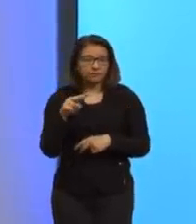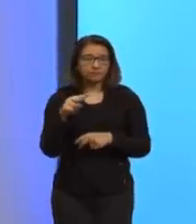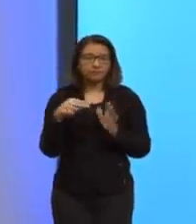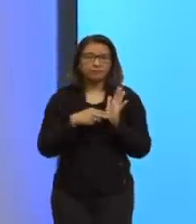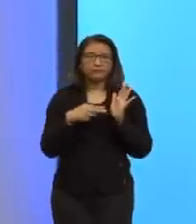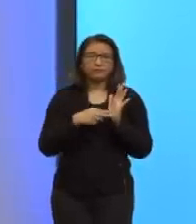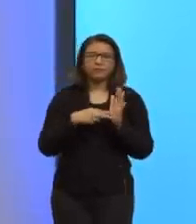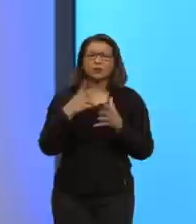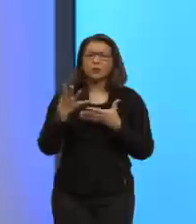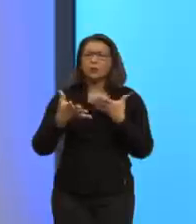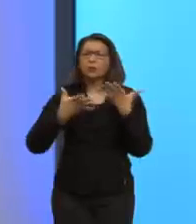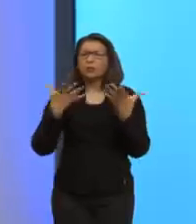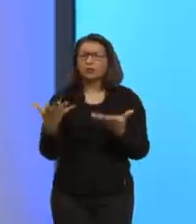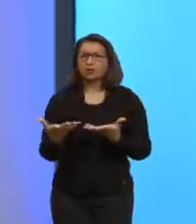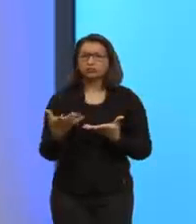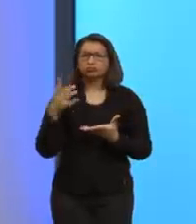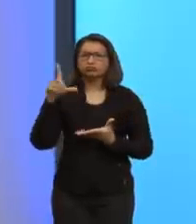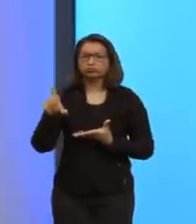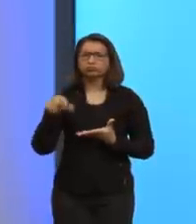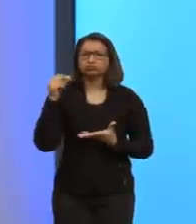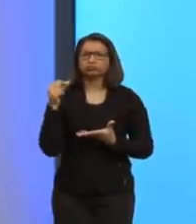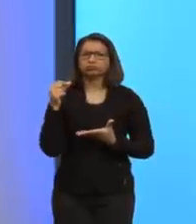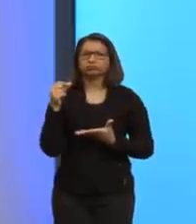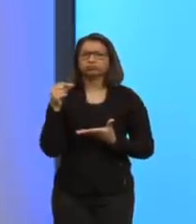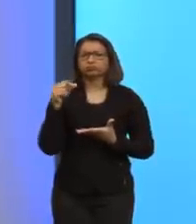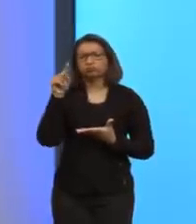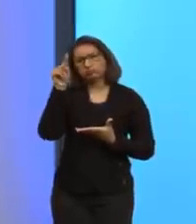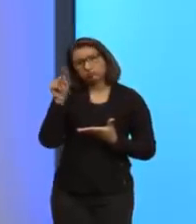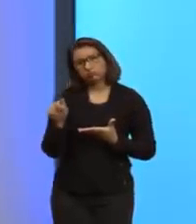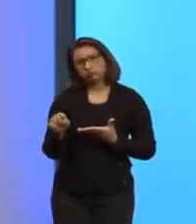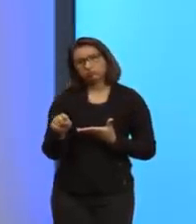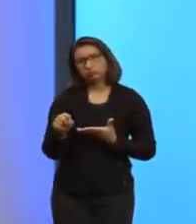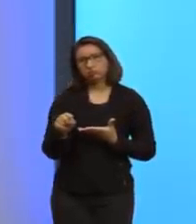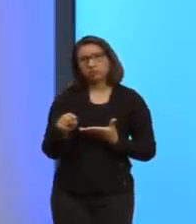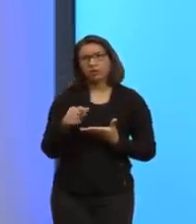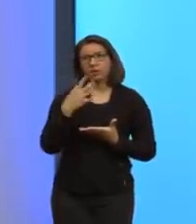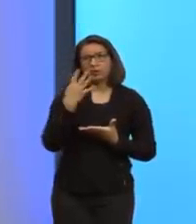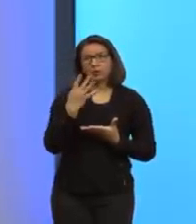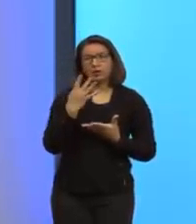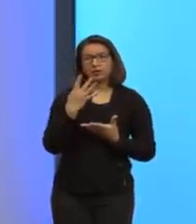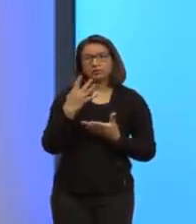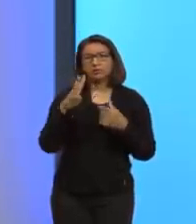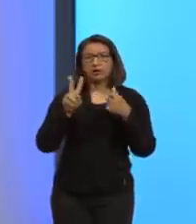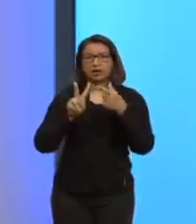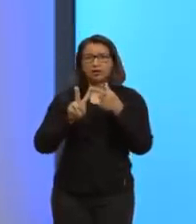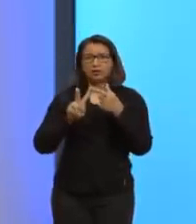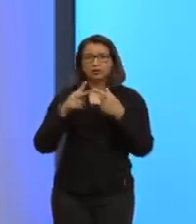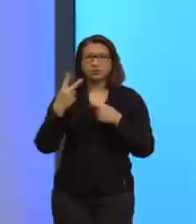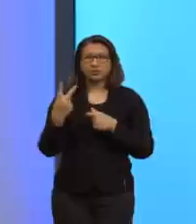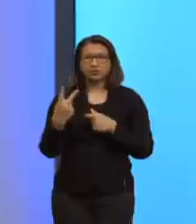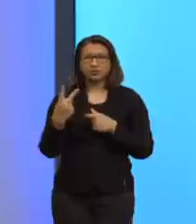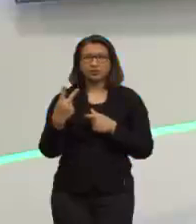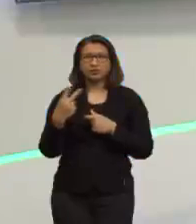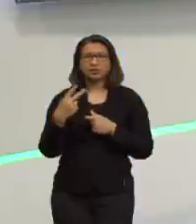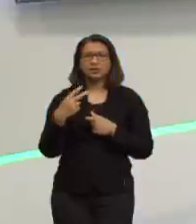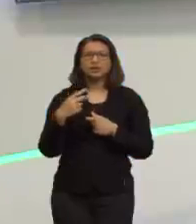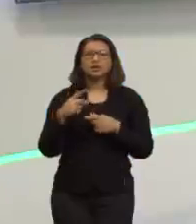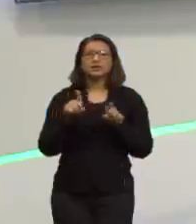Qual a alternativa para eu assinalar? Então, já vou assinalar lá. 4 raiz de 2 e 97 na raiz,